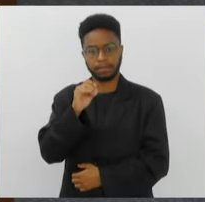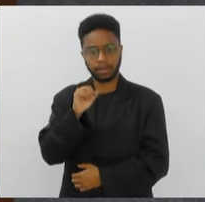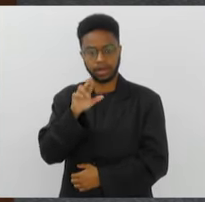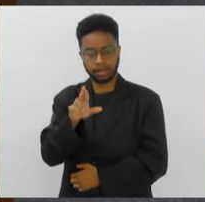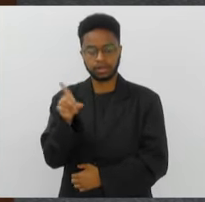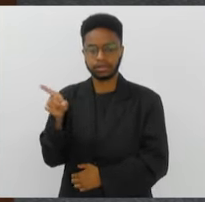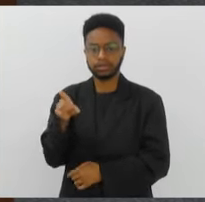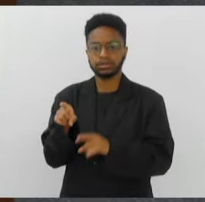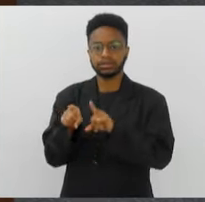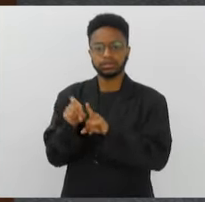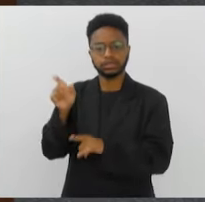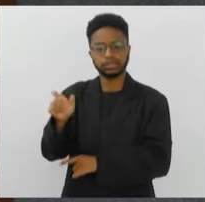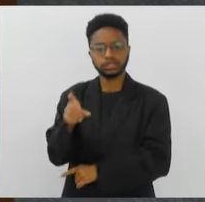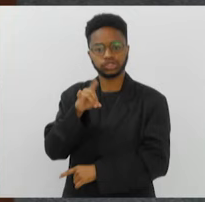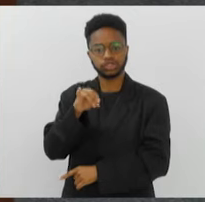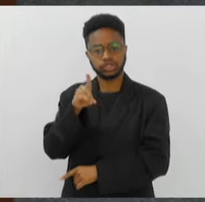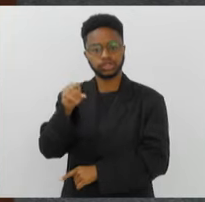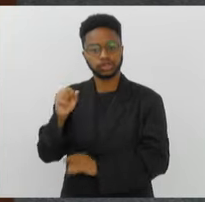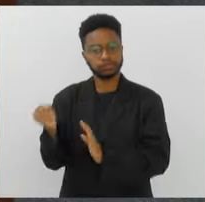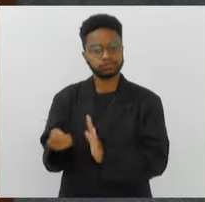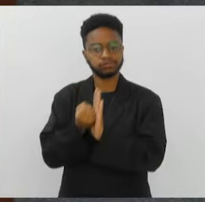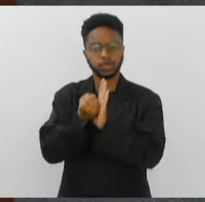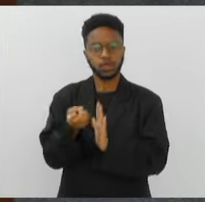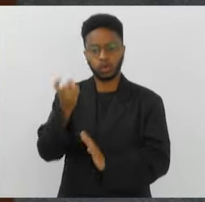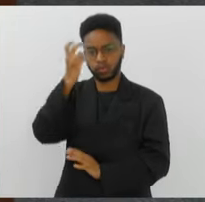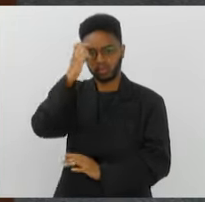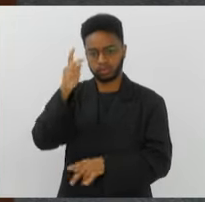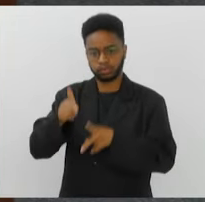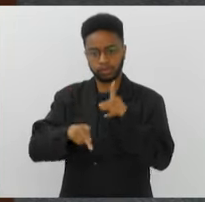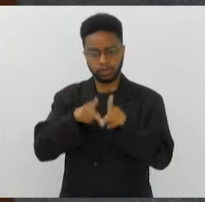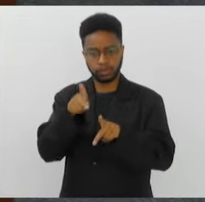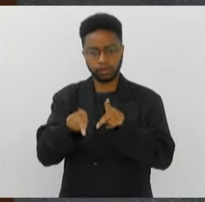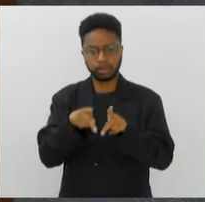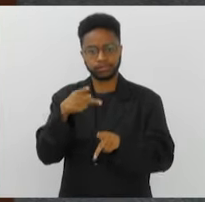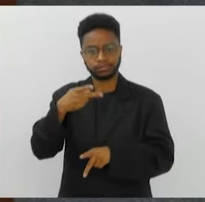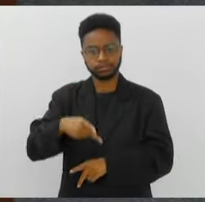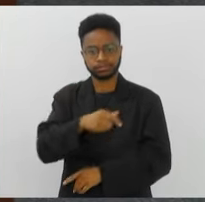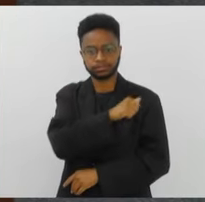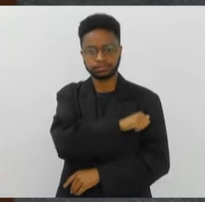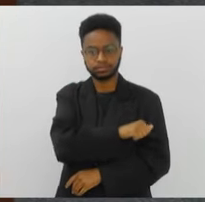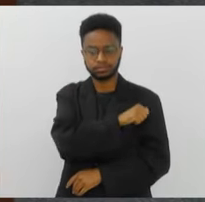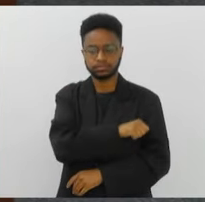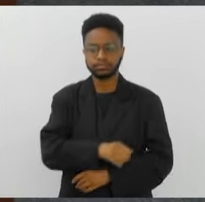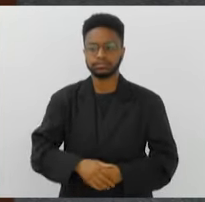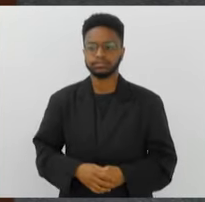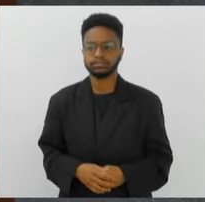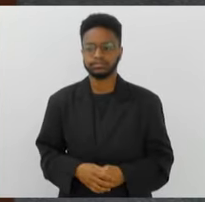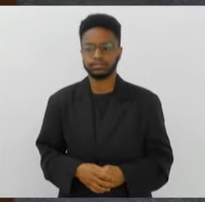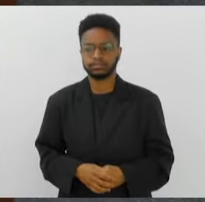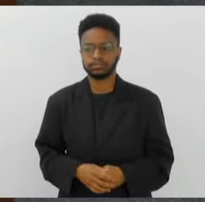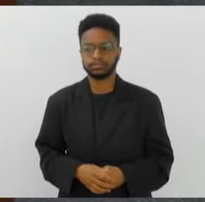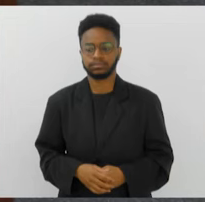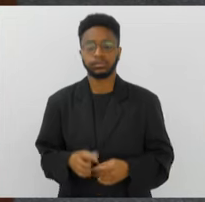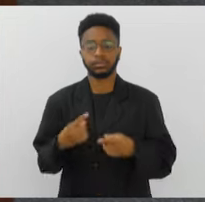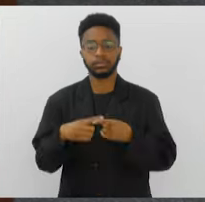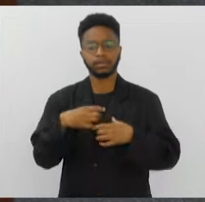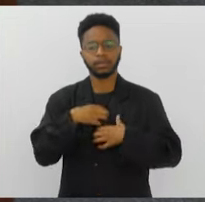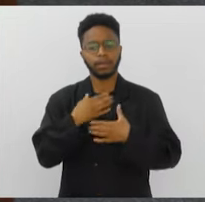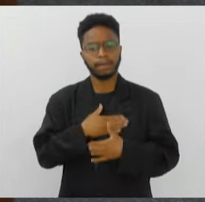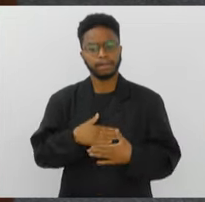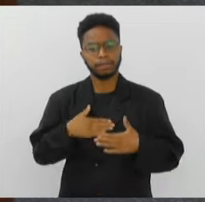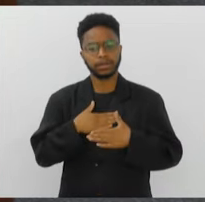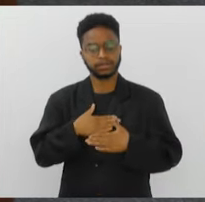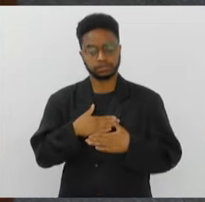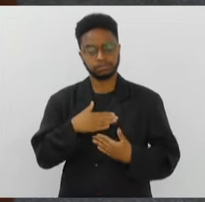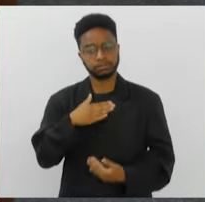essa figura icônica da cultura popular do Estado do Rio de Janeiro. É um prazer, uma honra